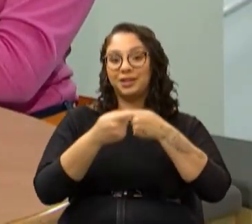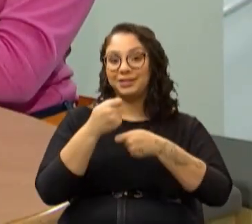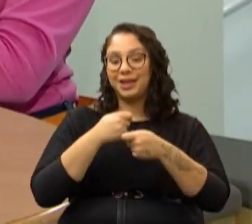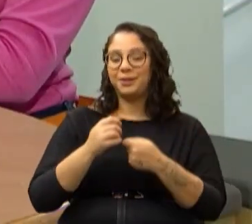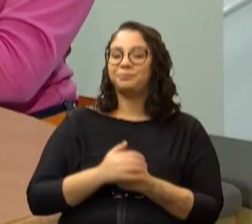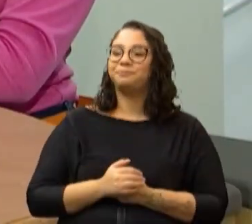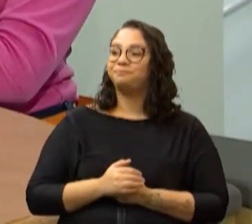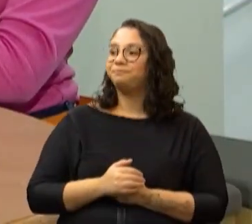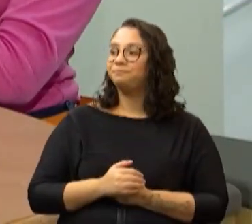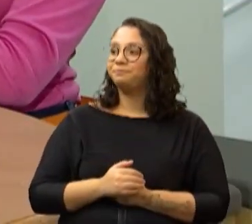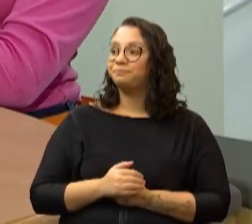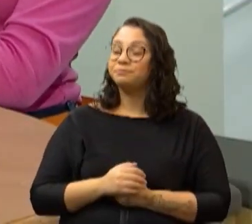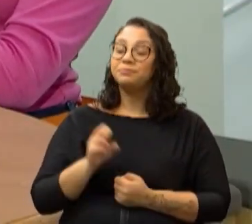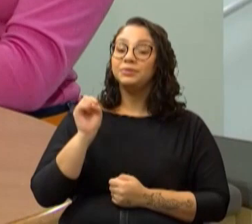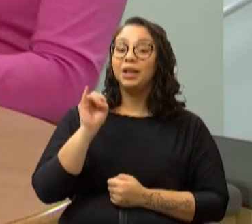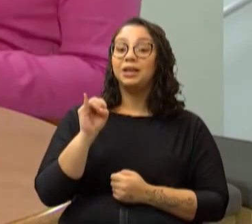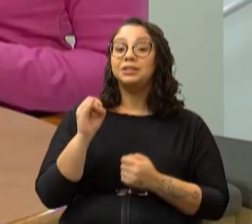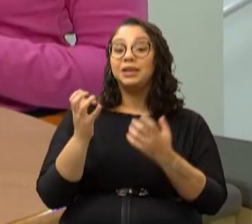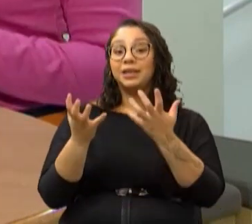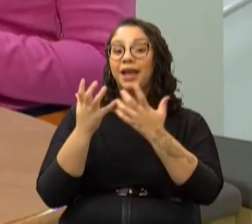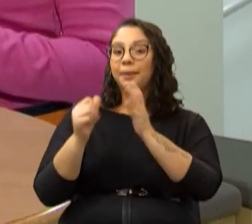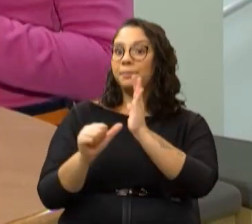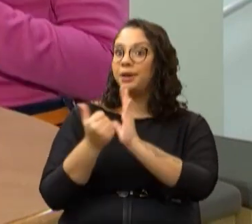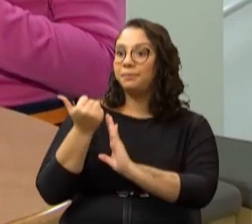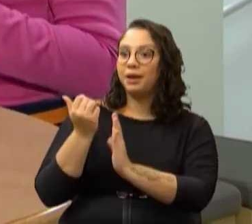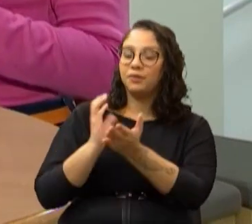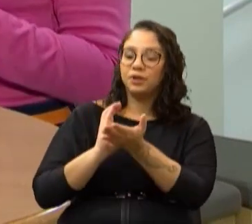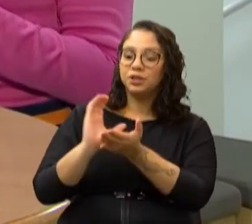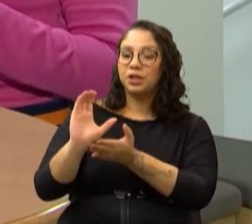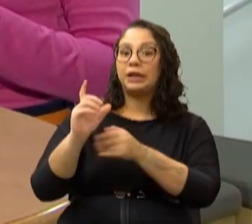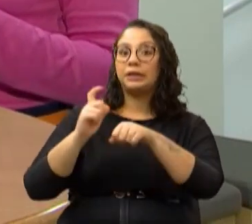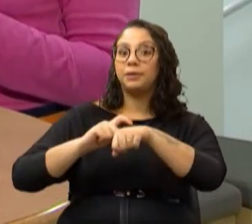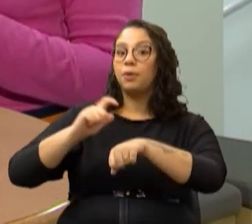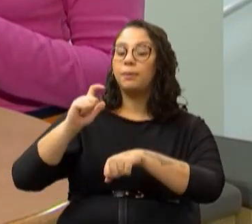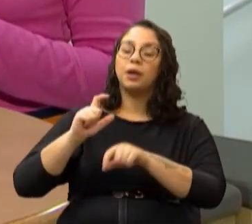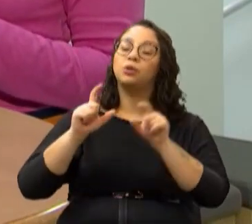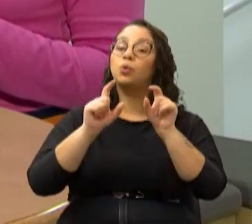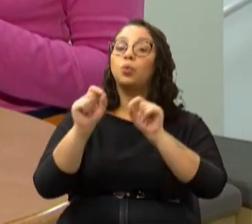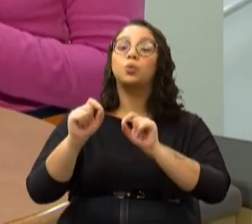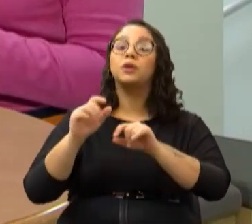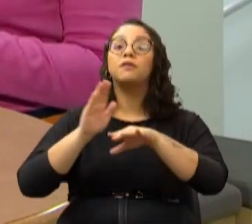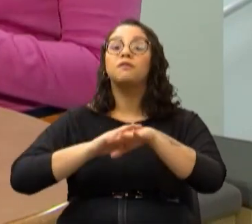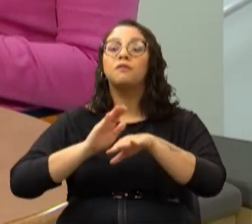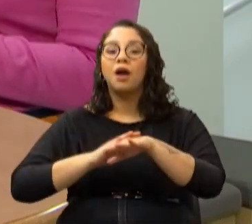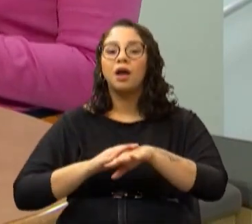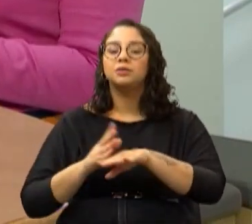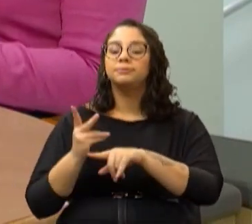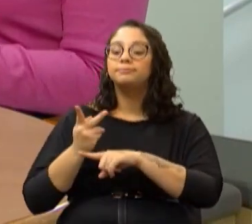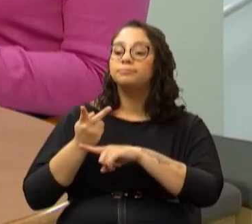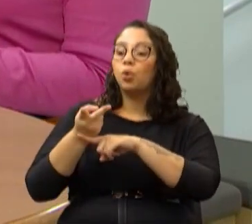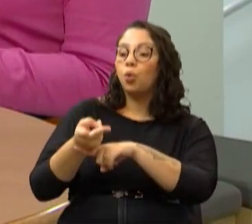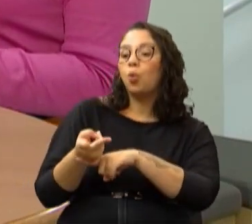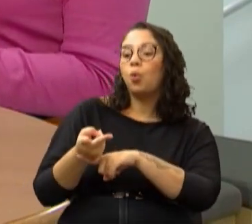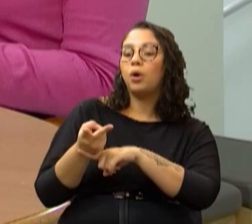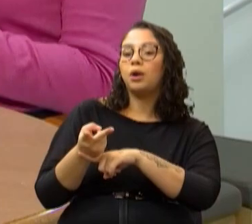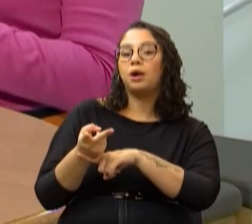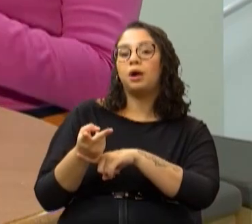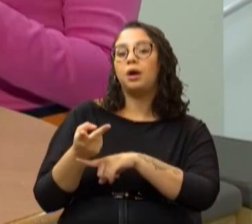da instituição financeira. Se a gente quer fazer esse primeiro investimento, esse momento assim, o que a gente